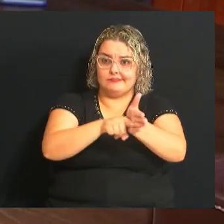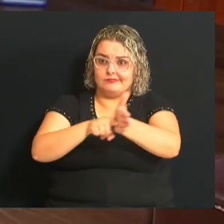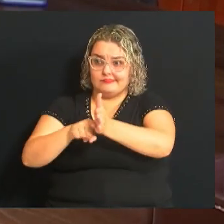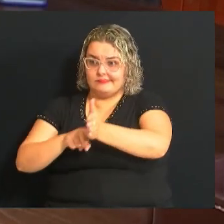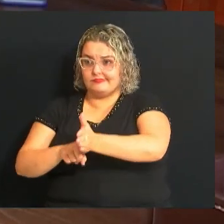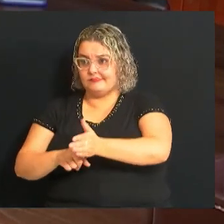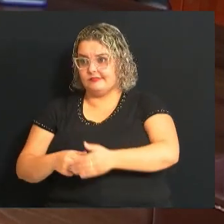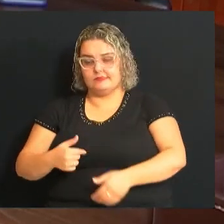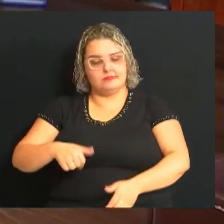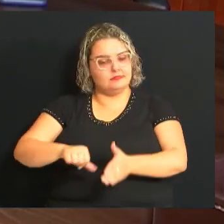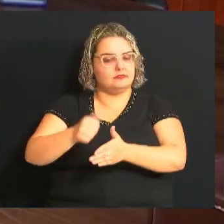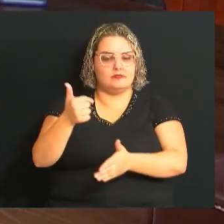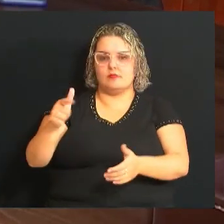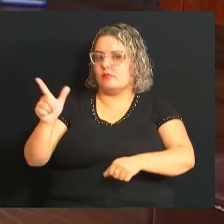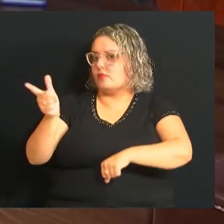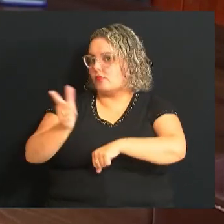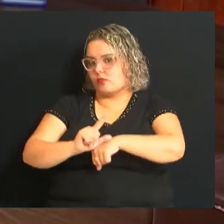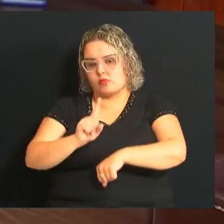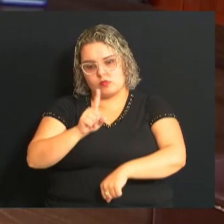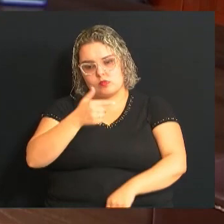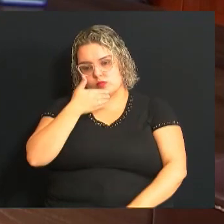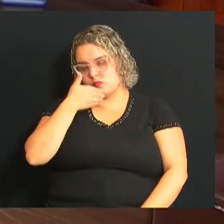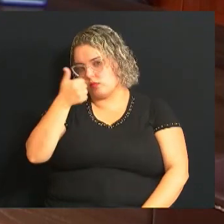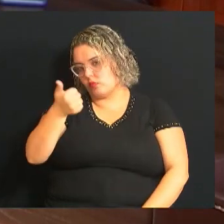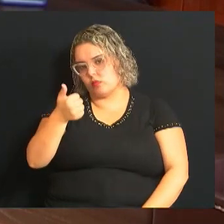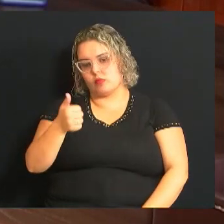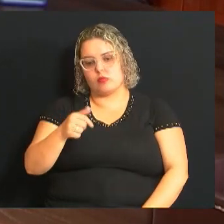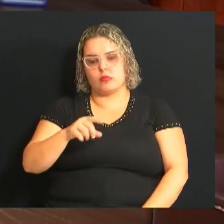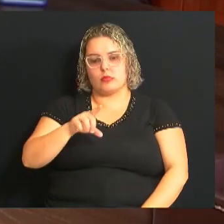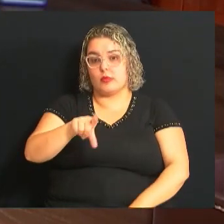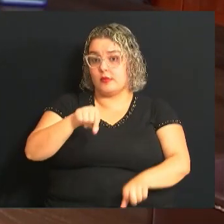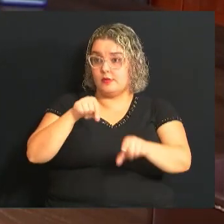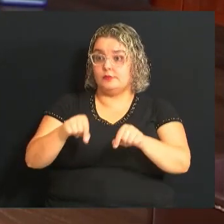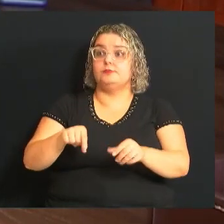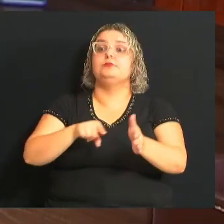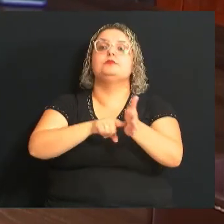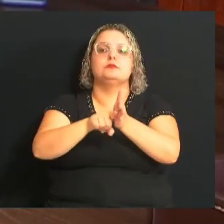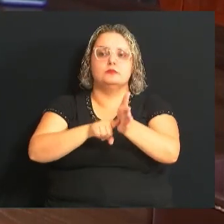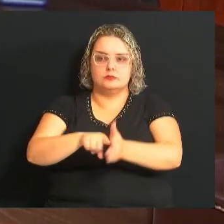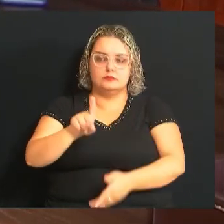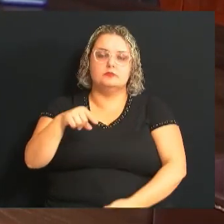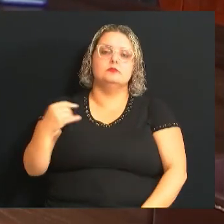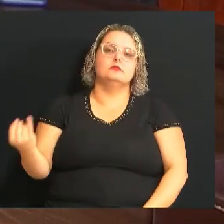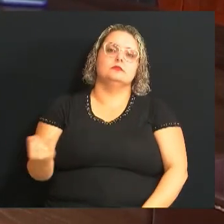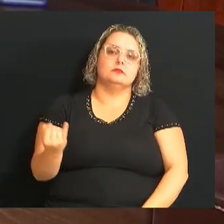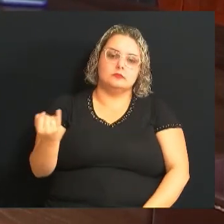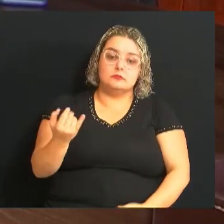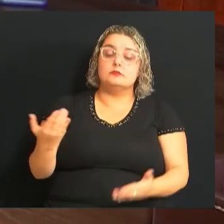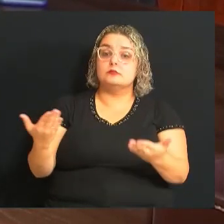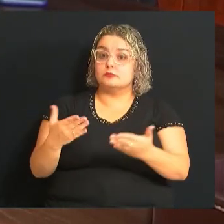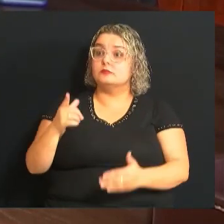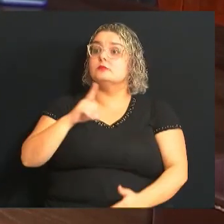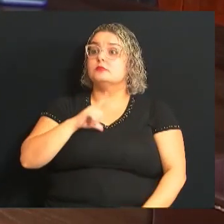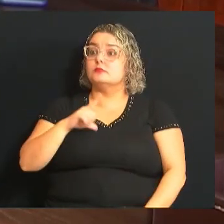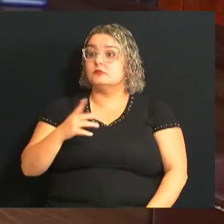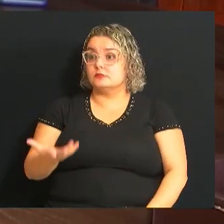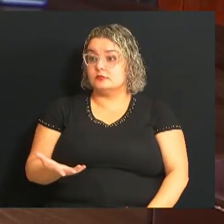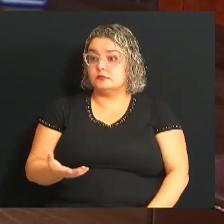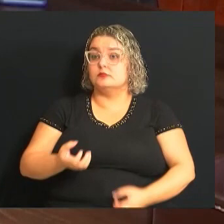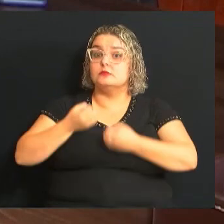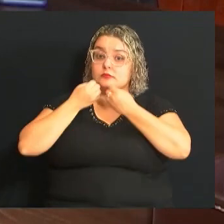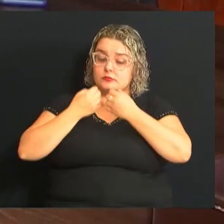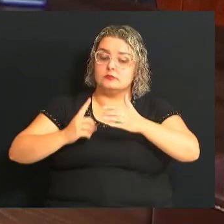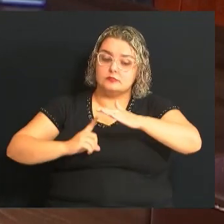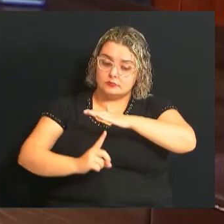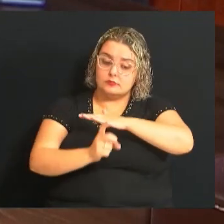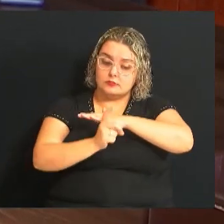opção. Exato. Então, esse também, a pesquisa é muito importante, né? Hoje nós temos bons fornecedores